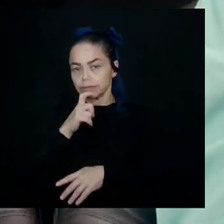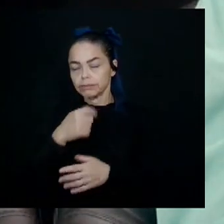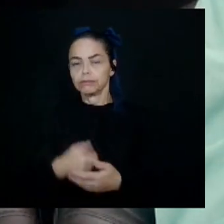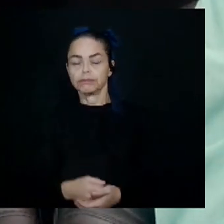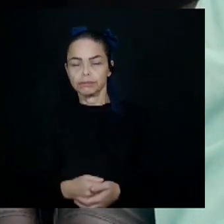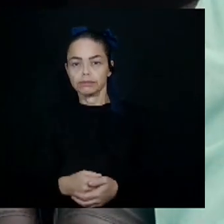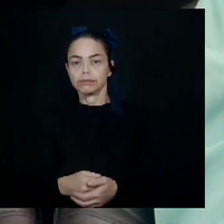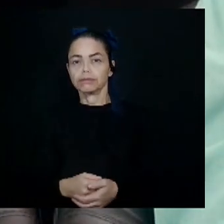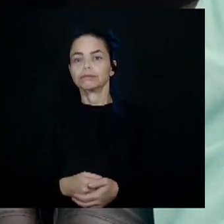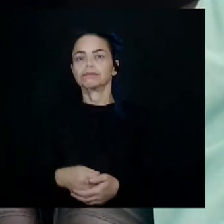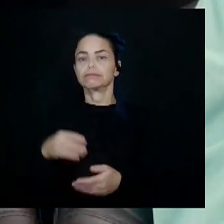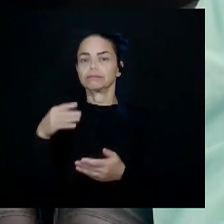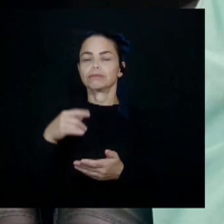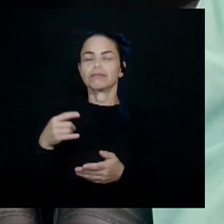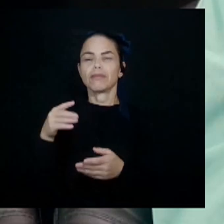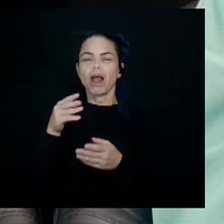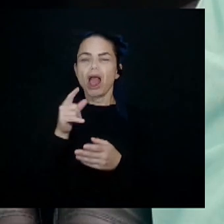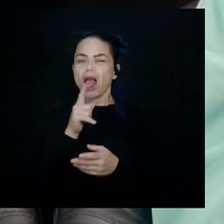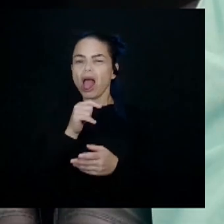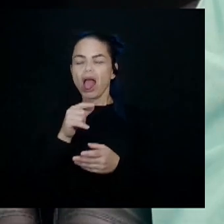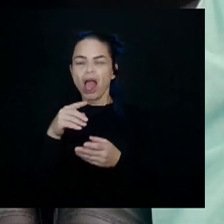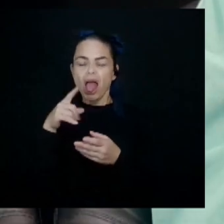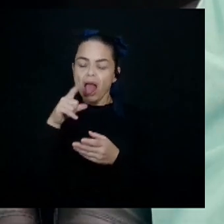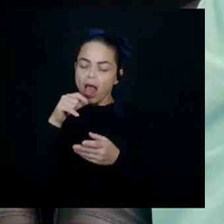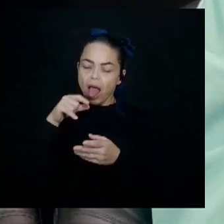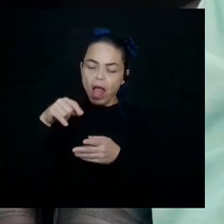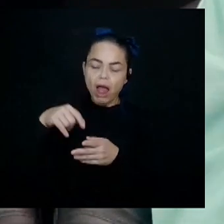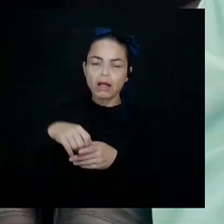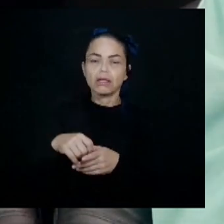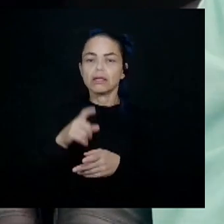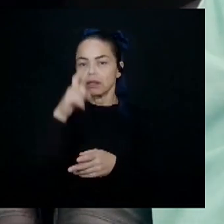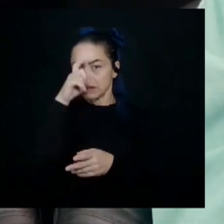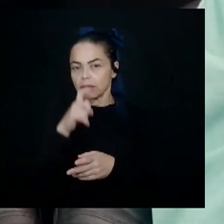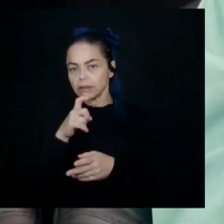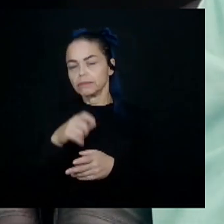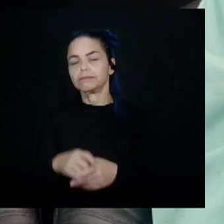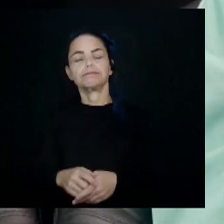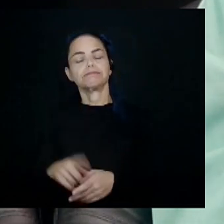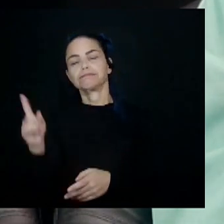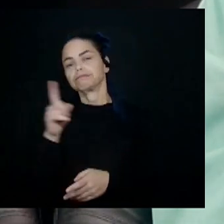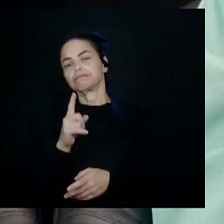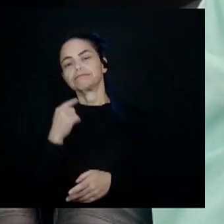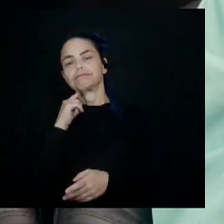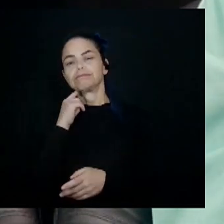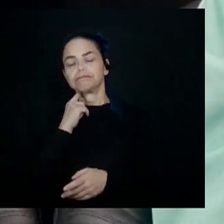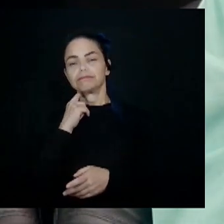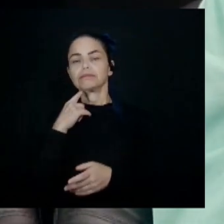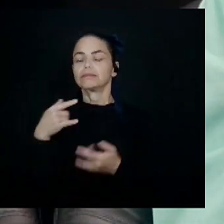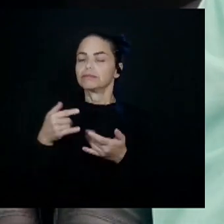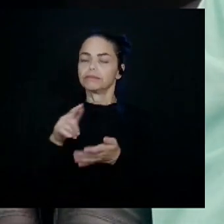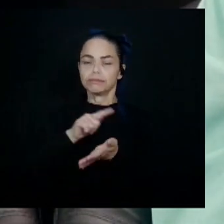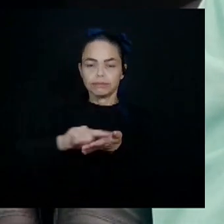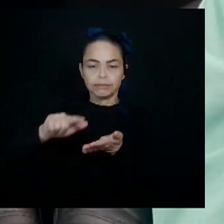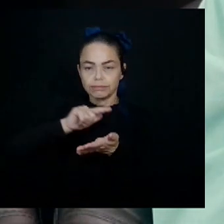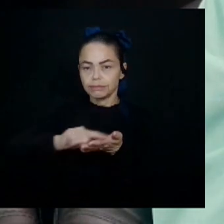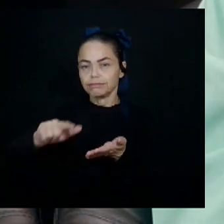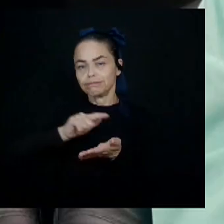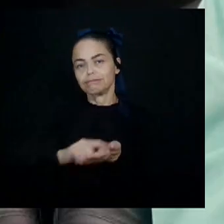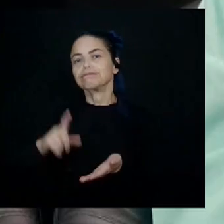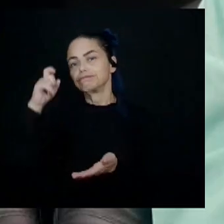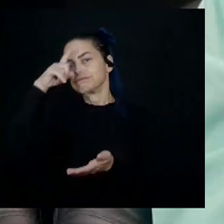líquido, né, menstrual, com o sangue, aquilo, se não é bem feita a higiene, fica